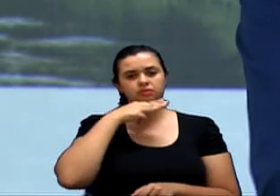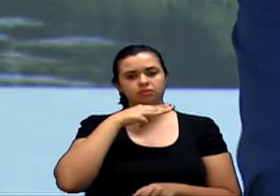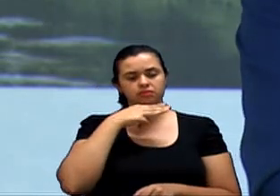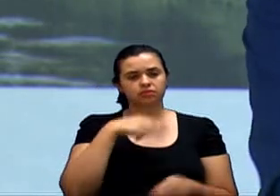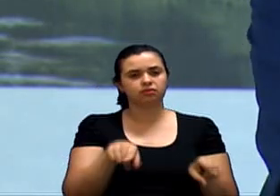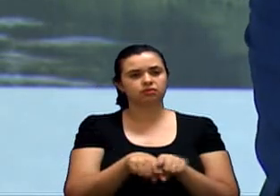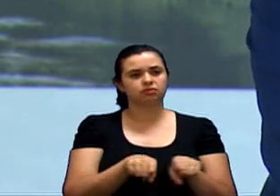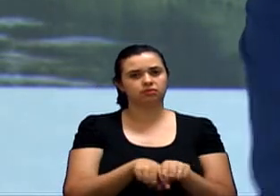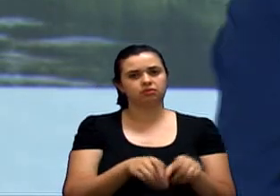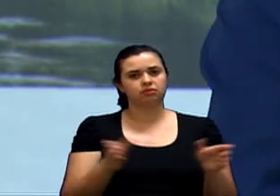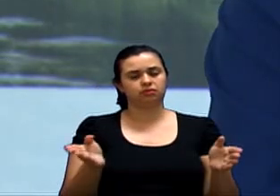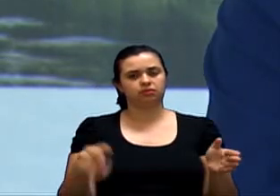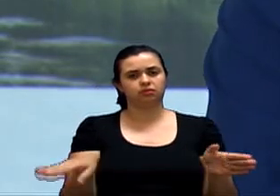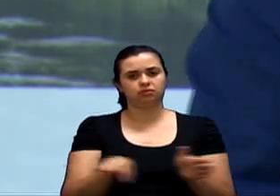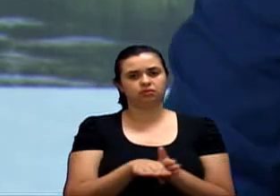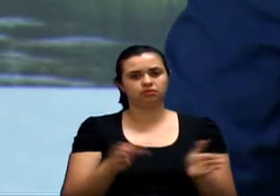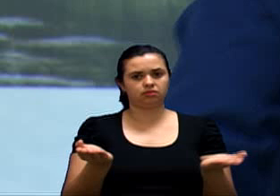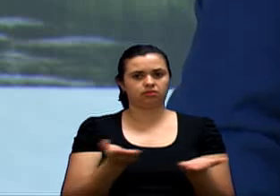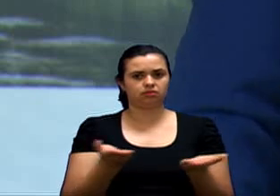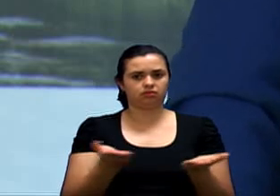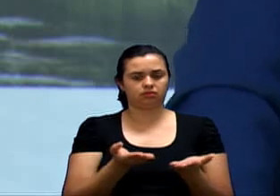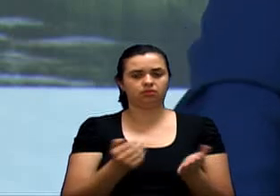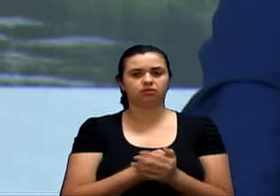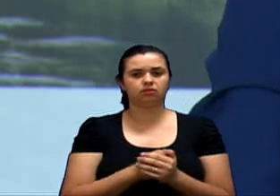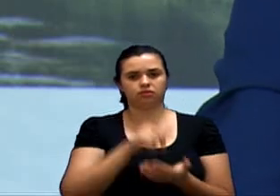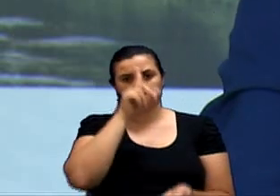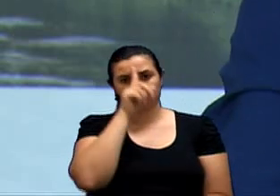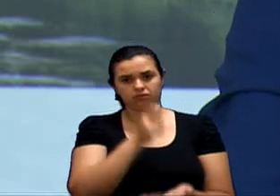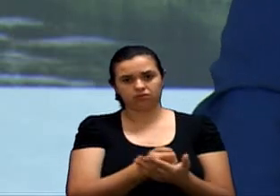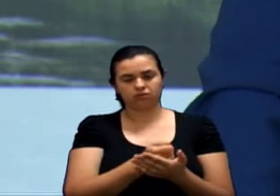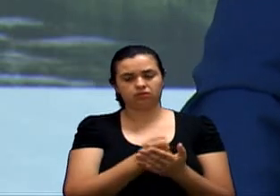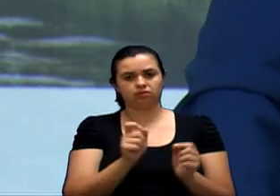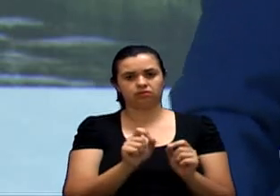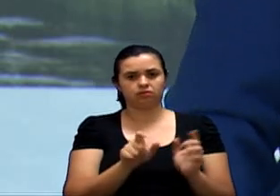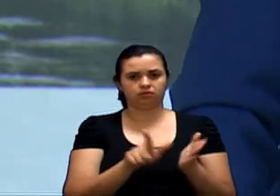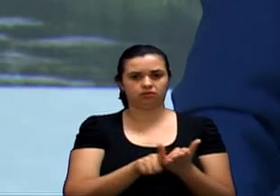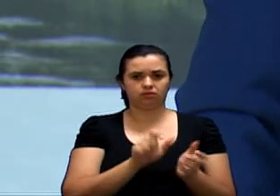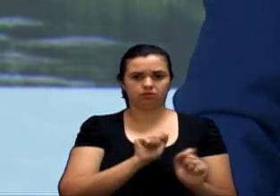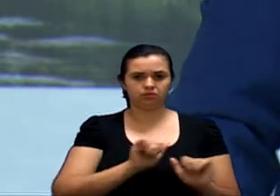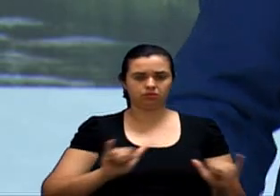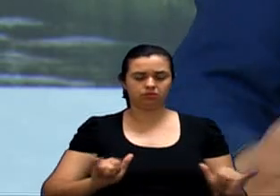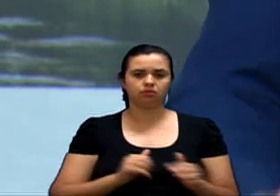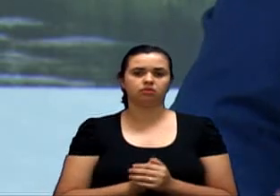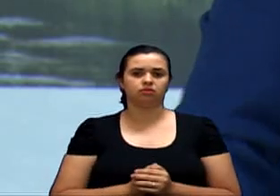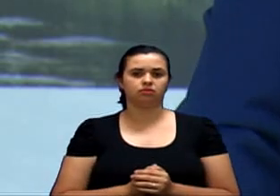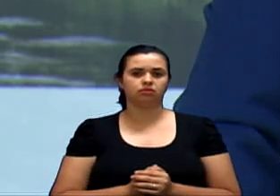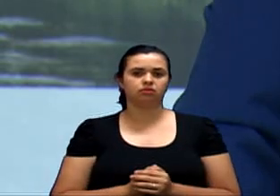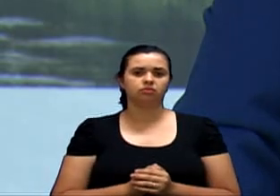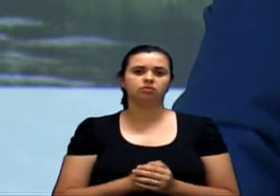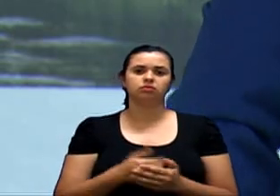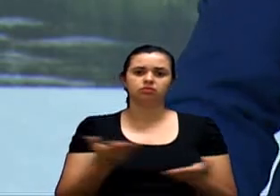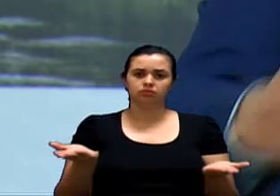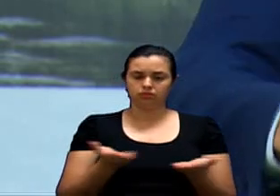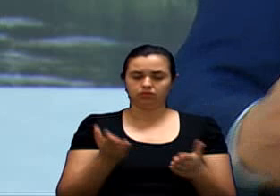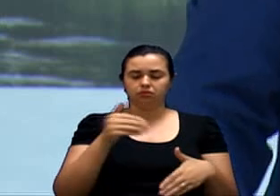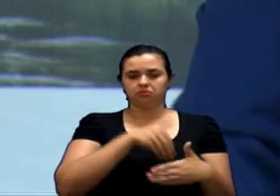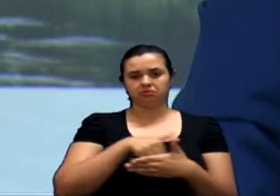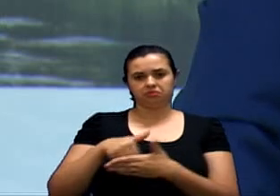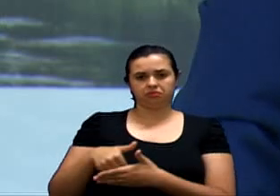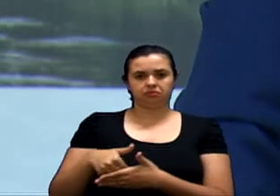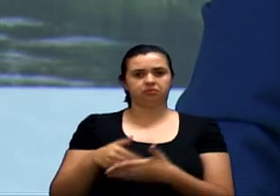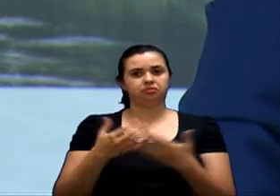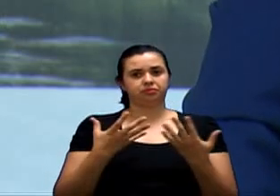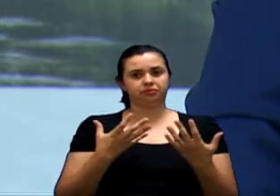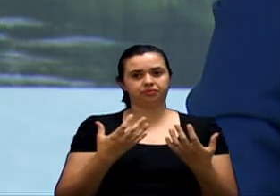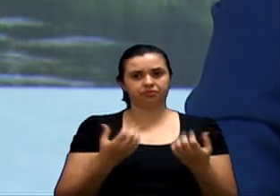então o decreto foi feito agora e foi publicado. E o que vai acontecer aqui hoje é isso. Vamos votar a favor do que